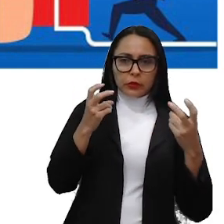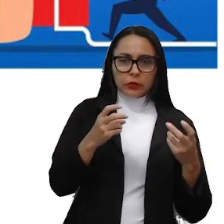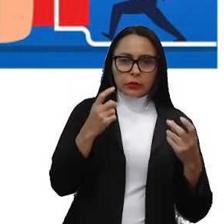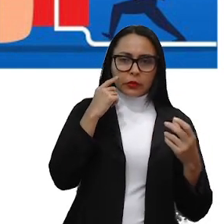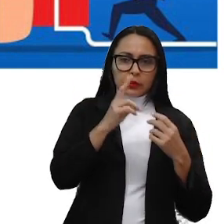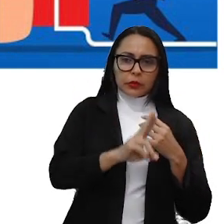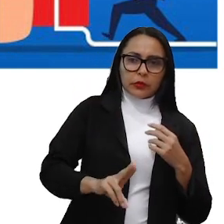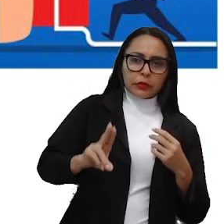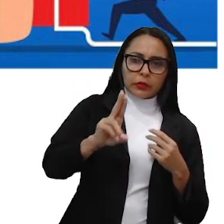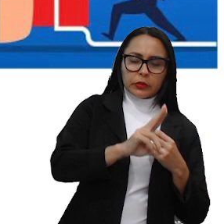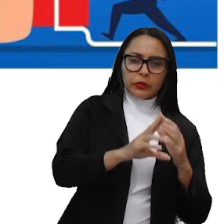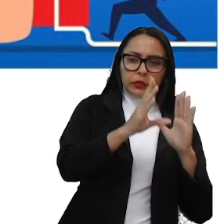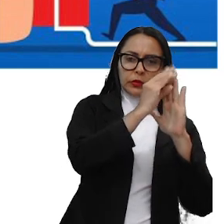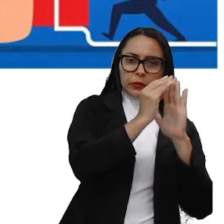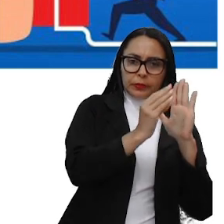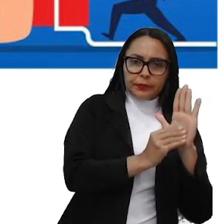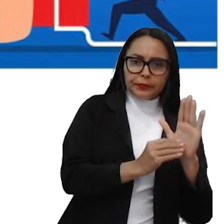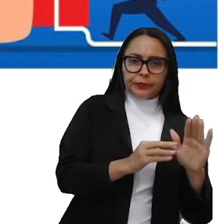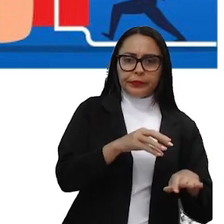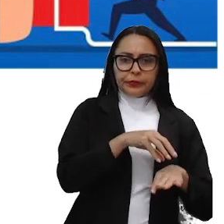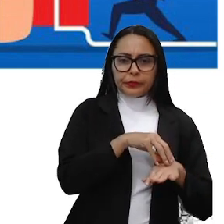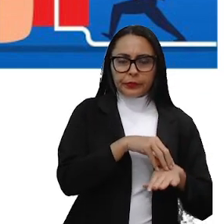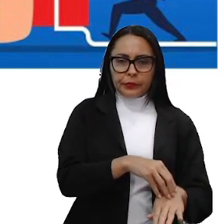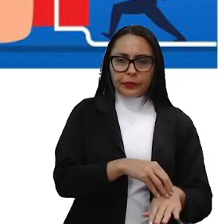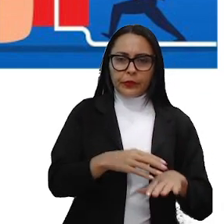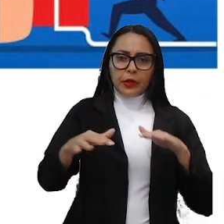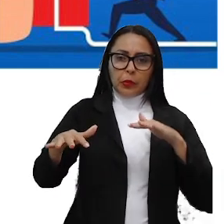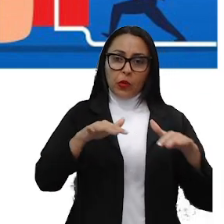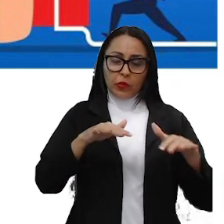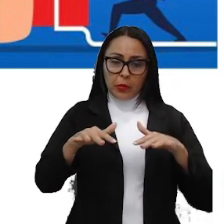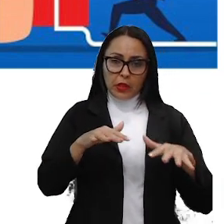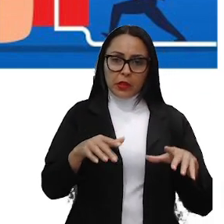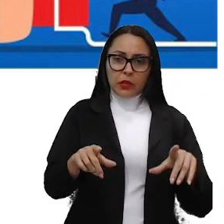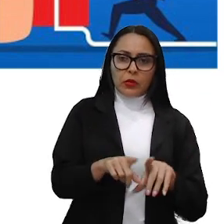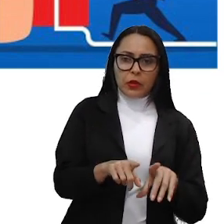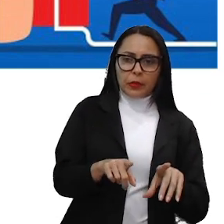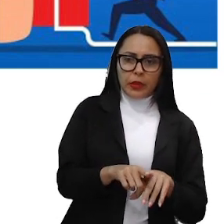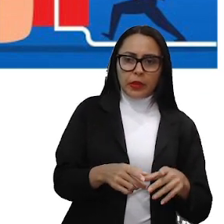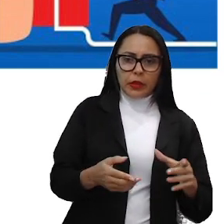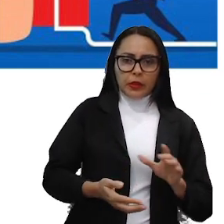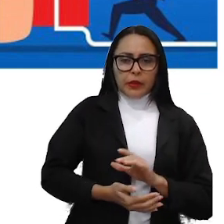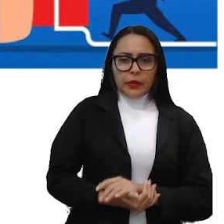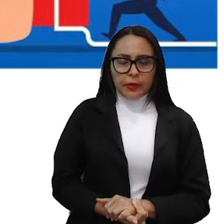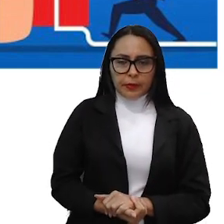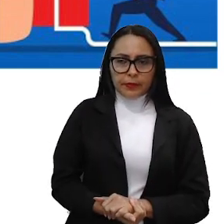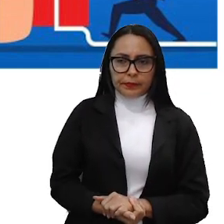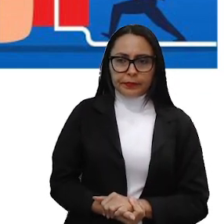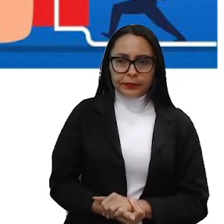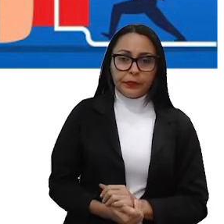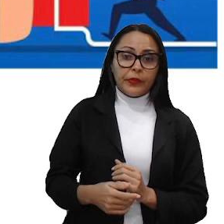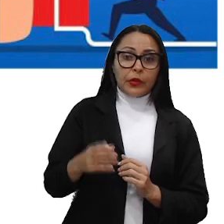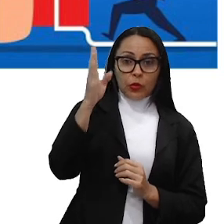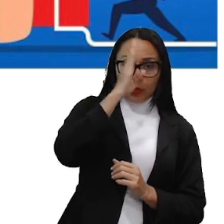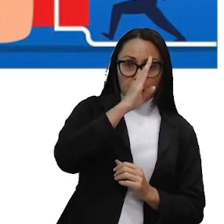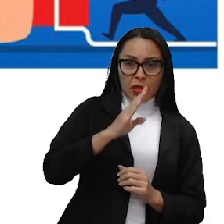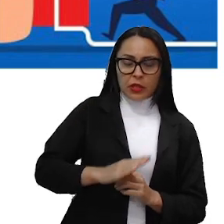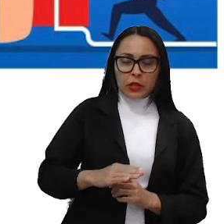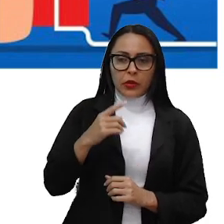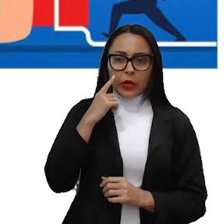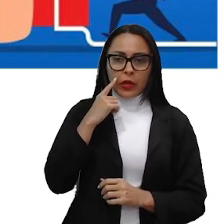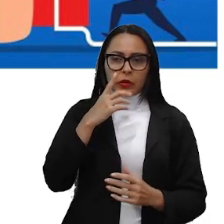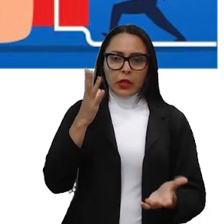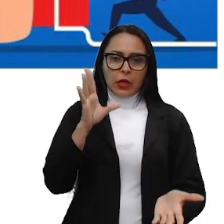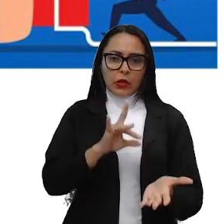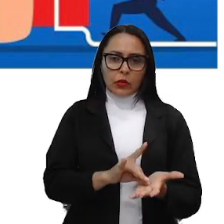questão da utilização dos modais de transporte para a movimentação e escoamento da produção. No Brasil, esse